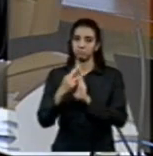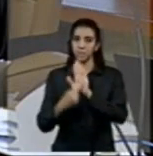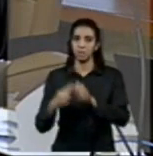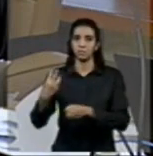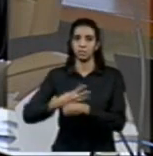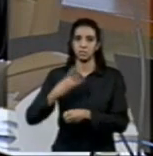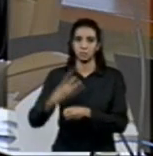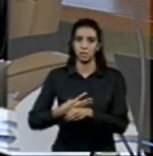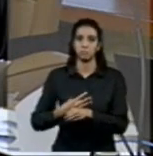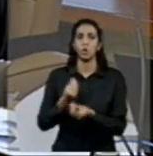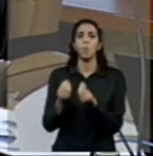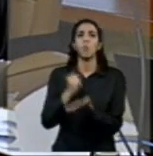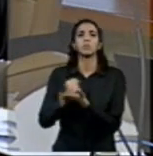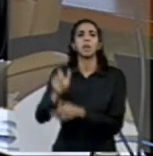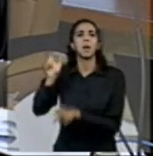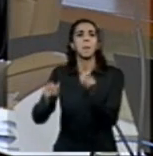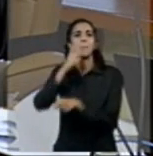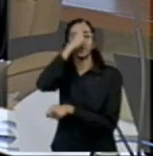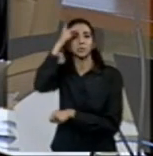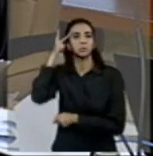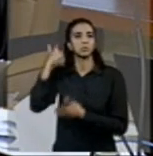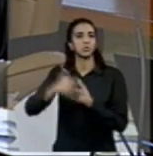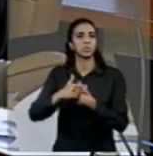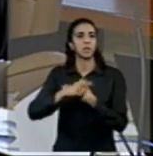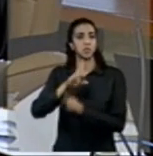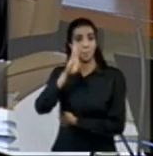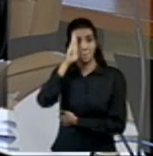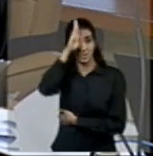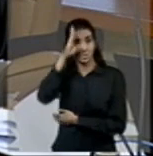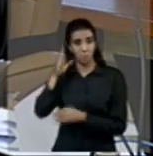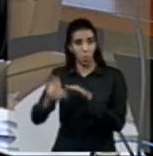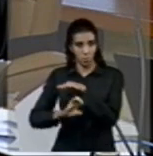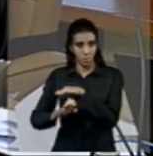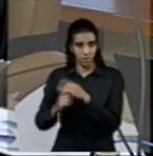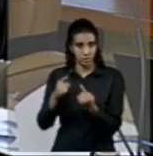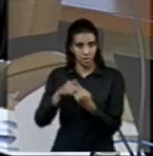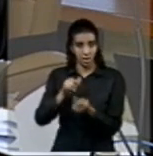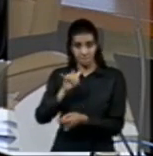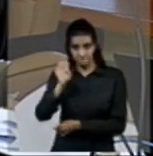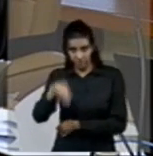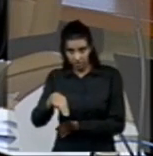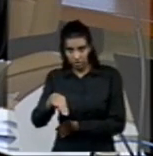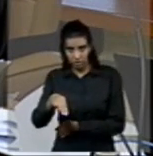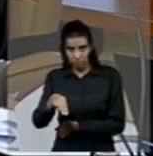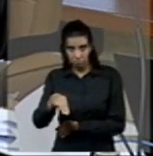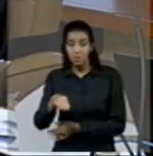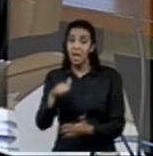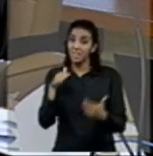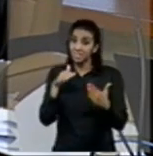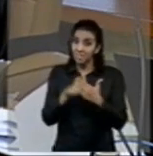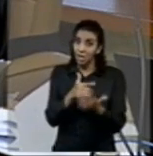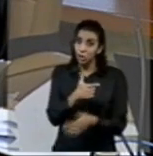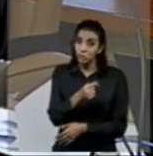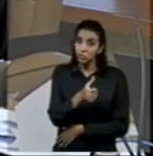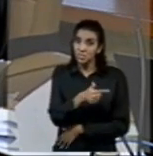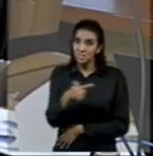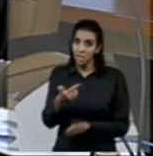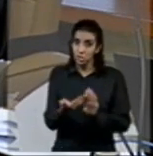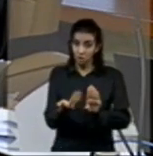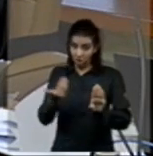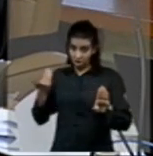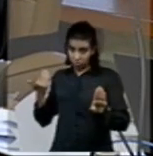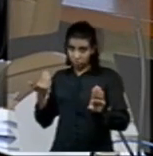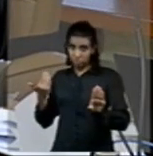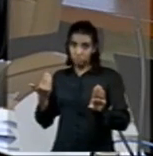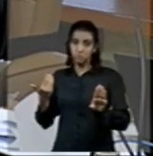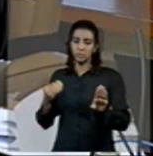contratação de mão de obra na atividade fim da empresa encontrava-se até 2017